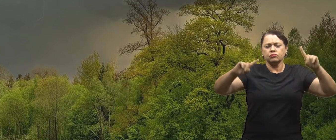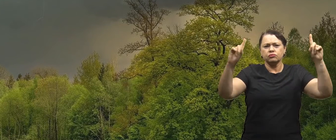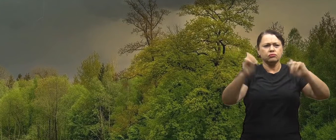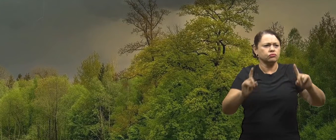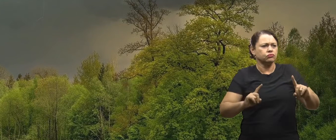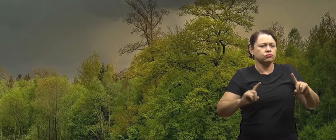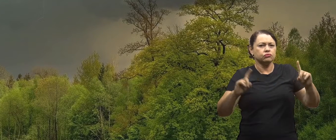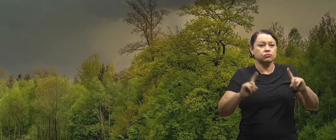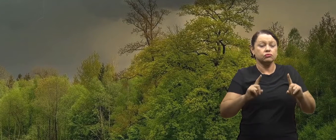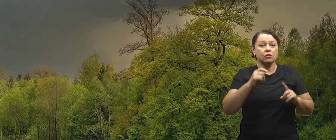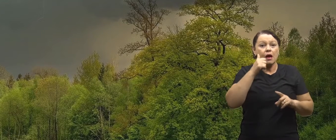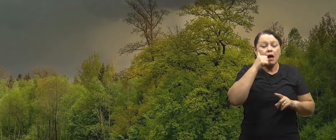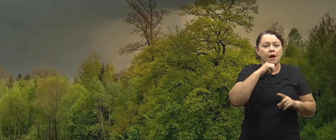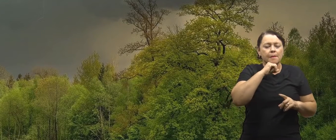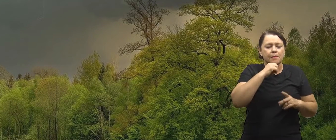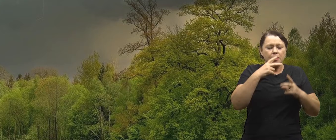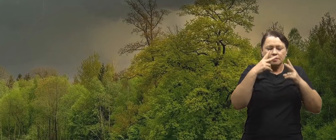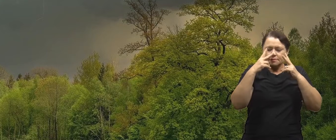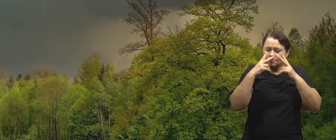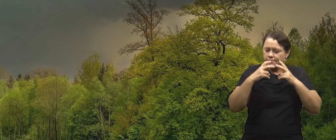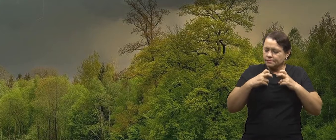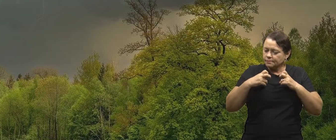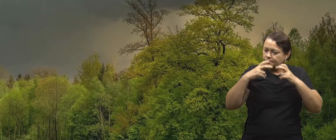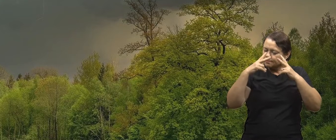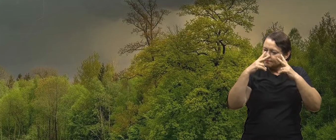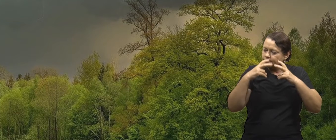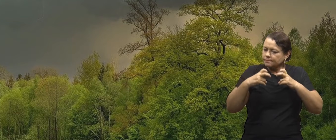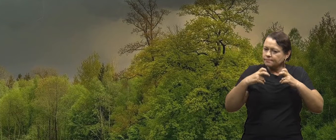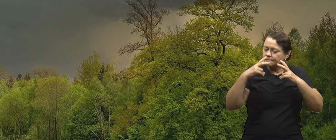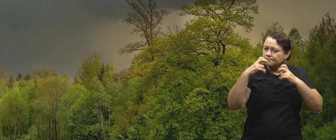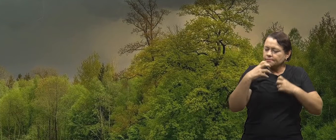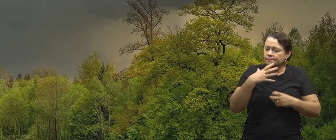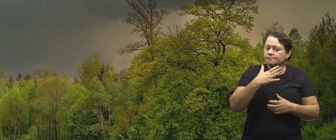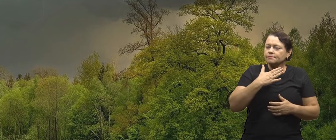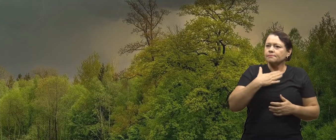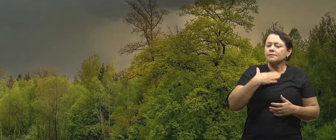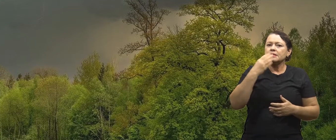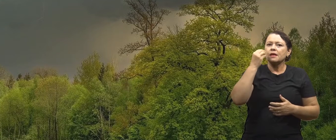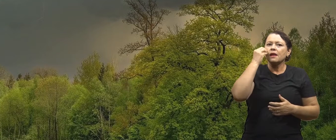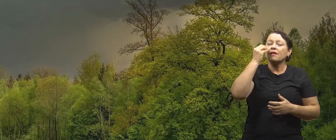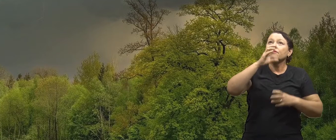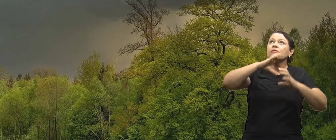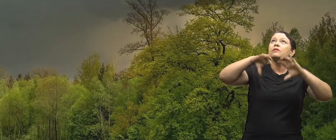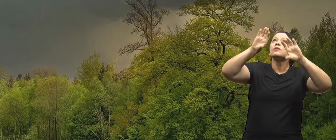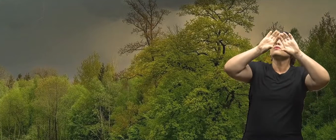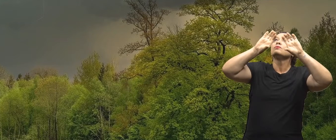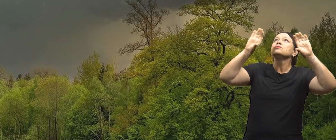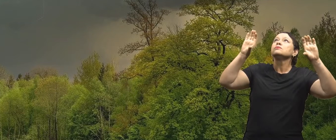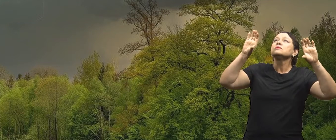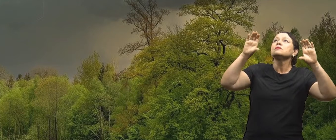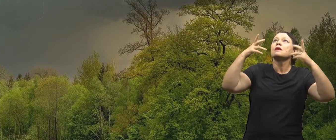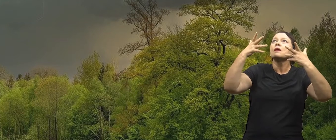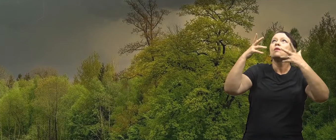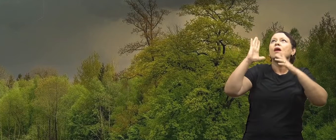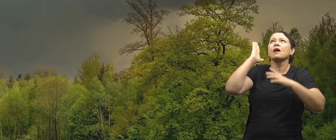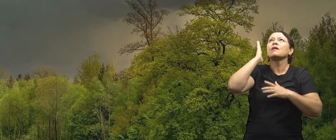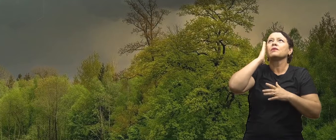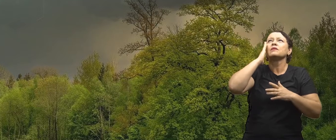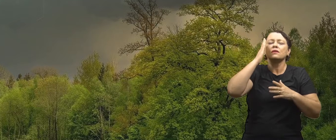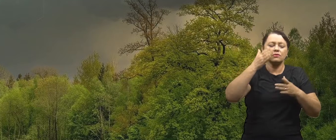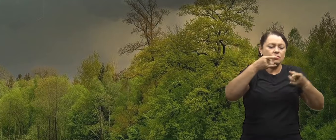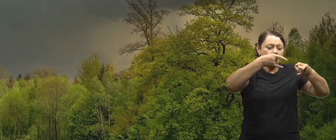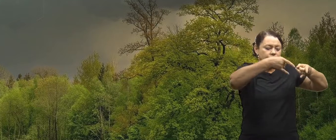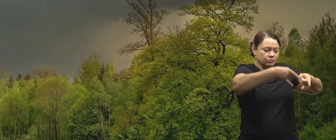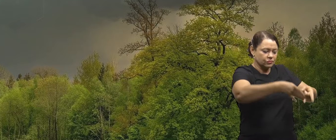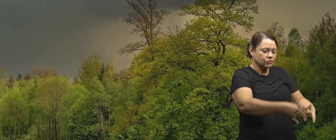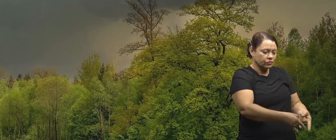do pequeno menino chorava bastante, mas entendeu que aquele sinal era uma mensagem de Tupã para enterrar o menino.